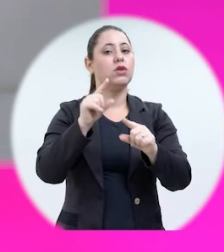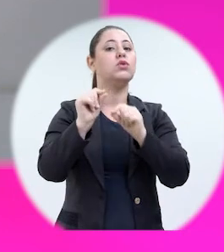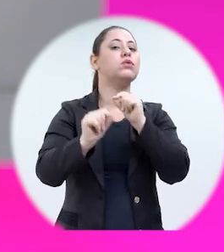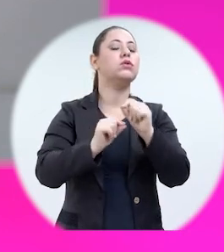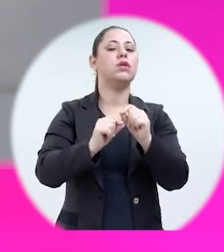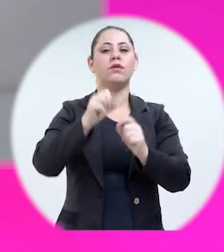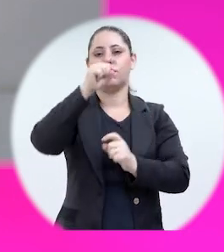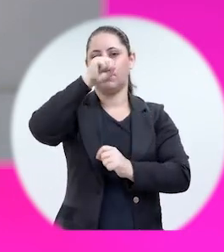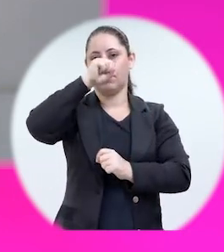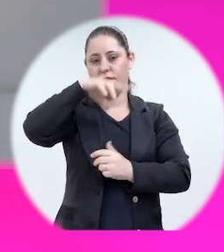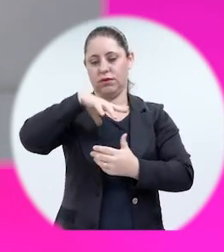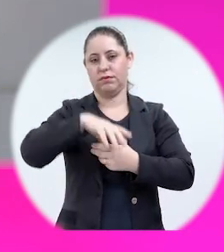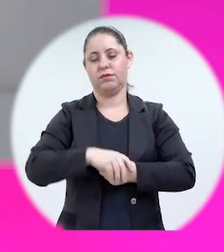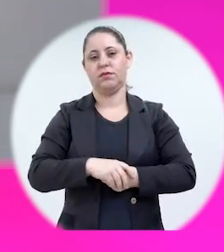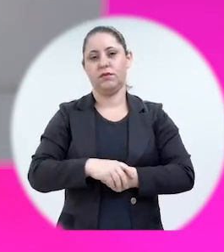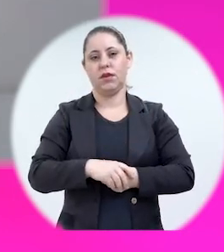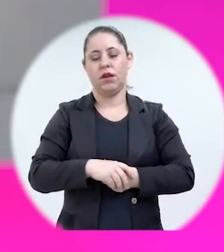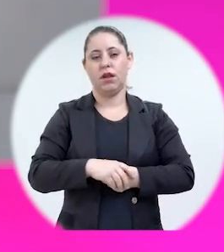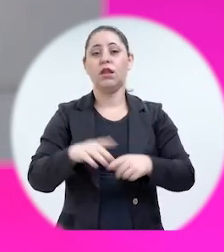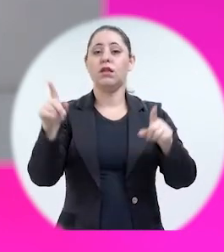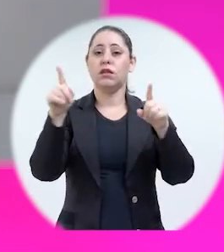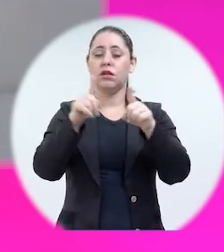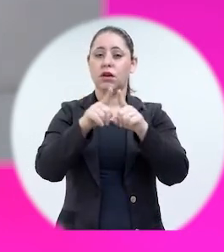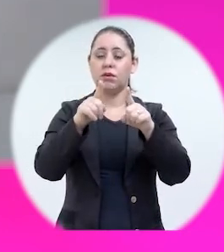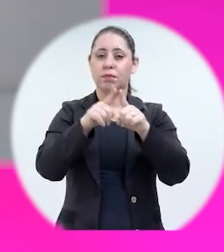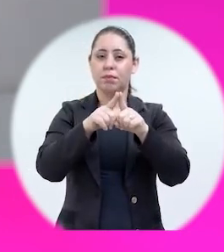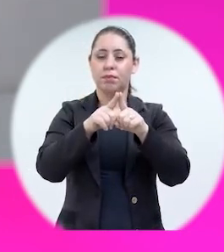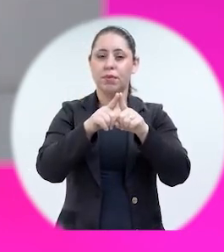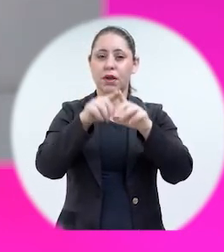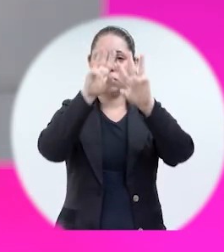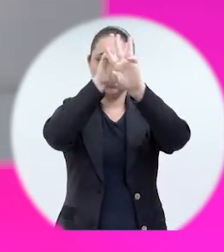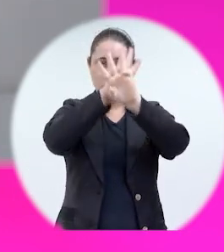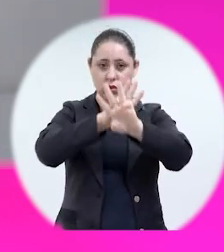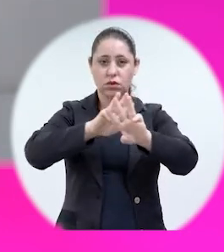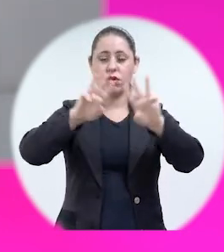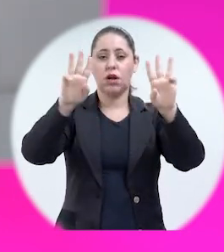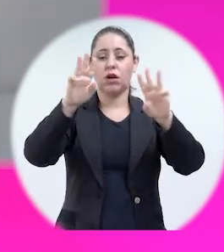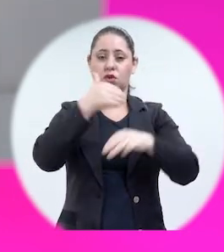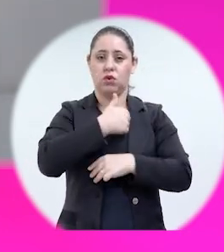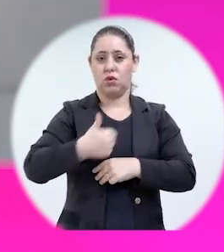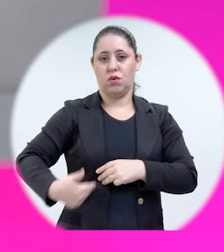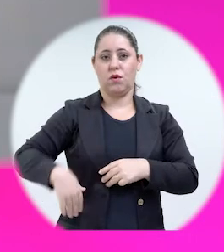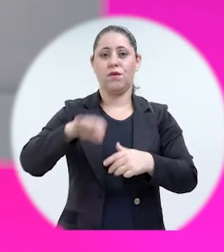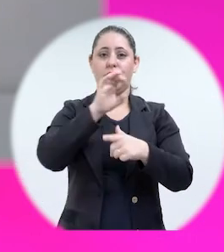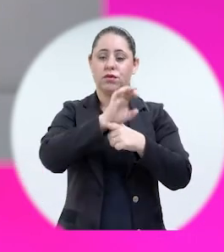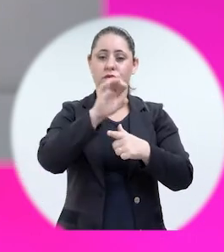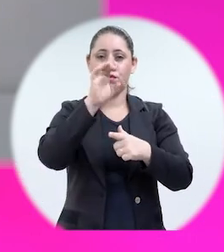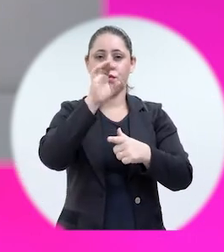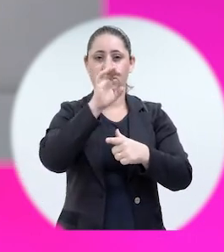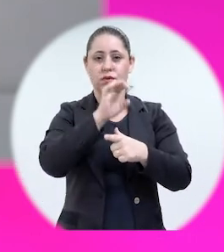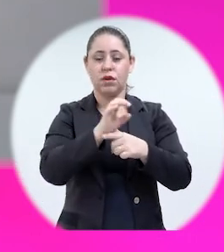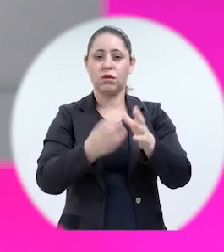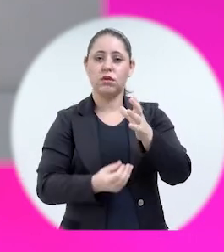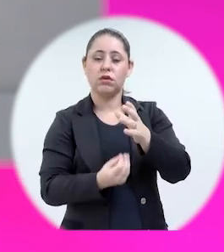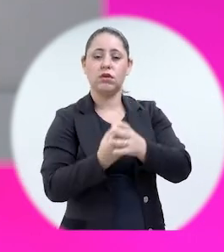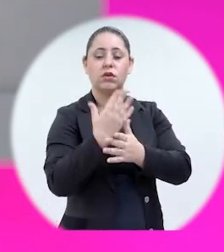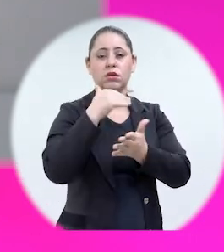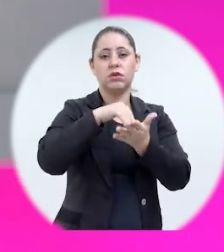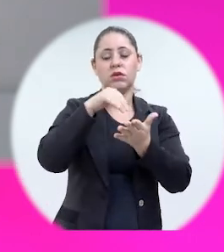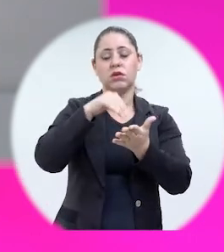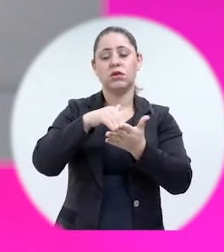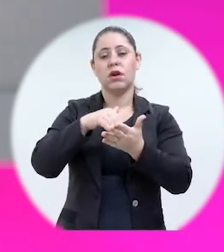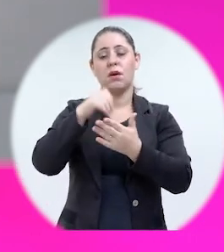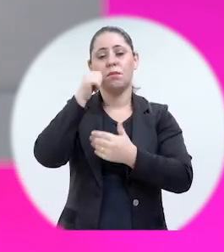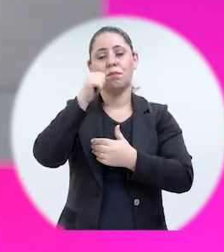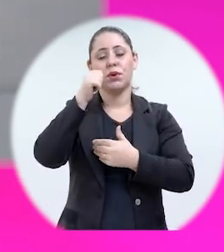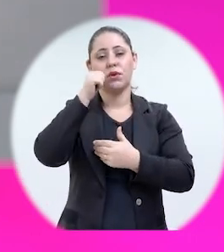em relação a toda essa violência. Vou deixar aqui também o site do Governo do Estado, que foi criado através